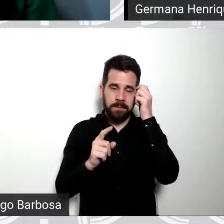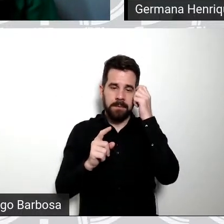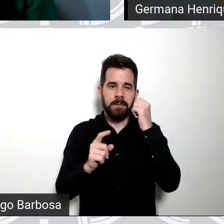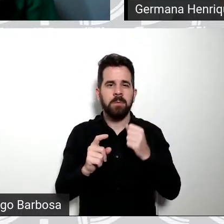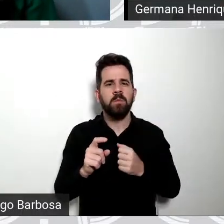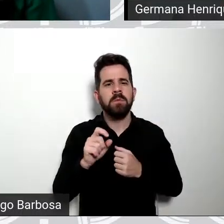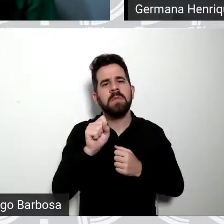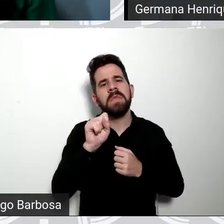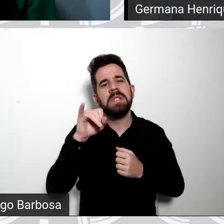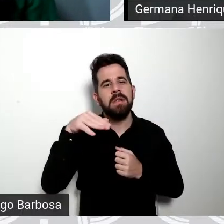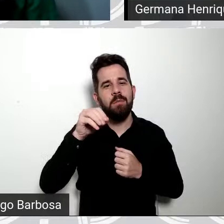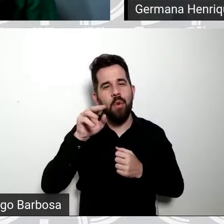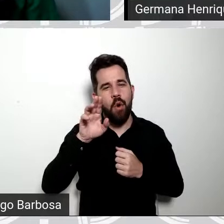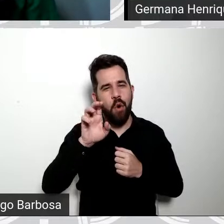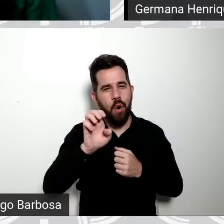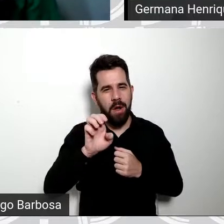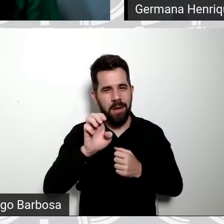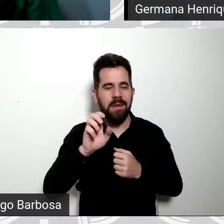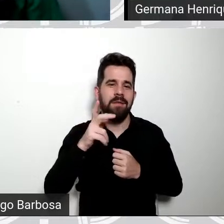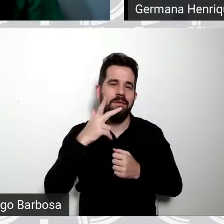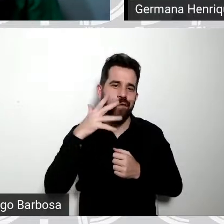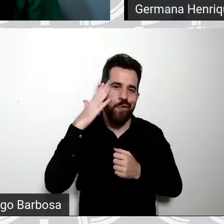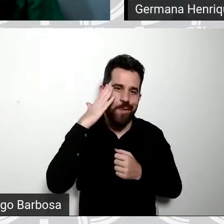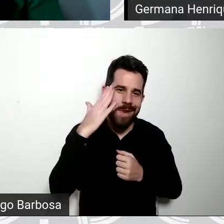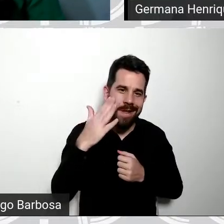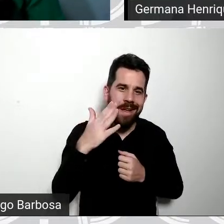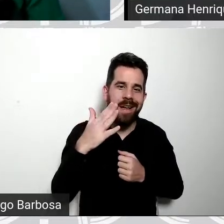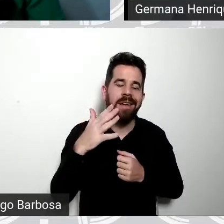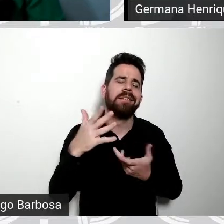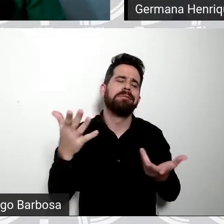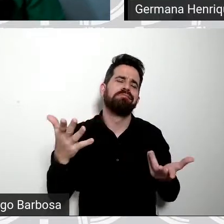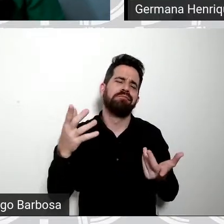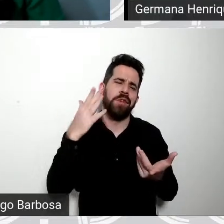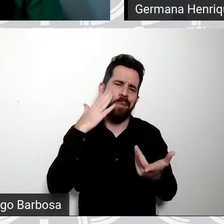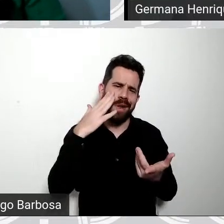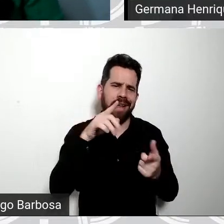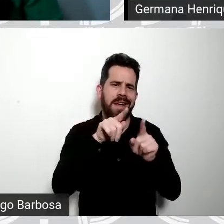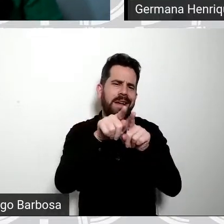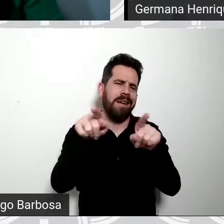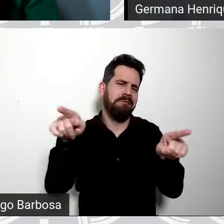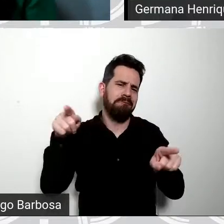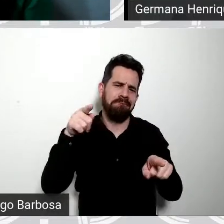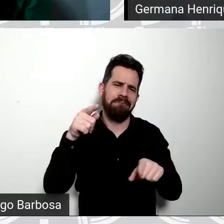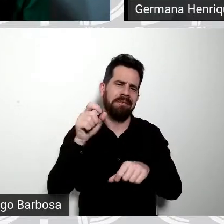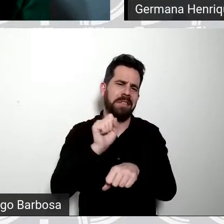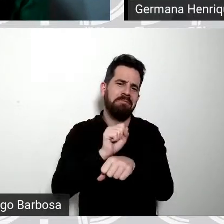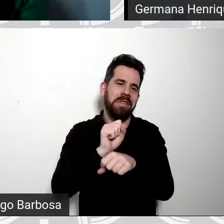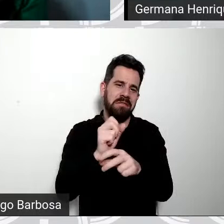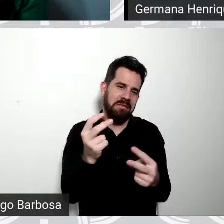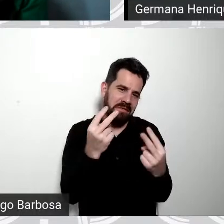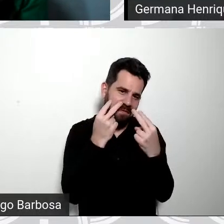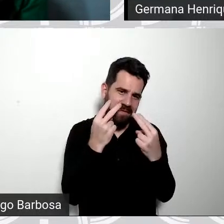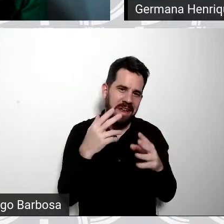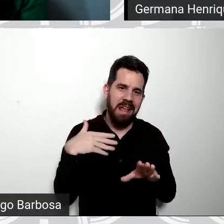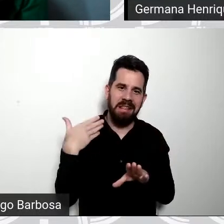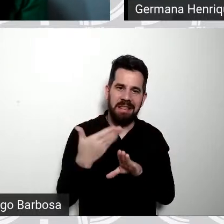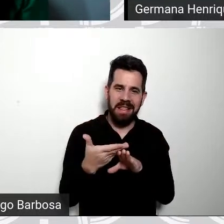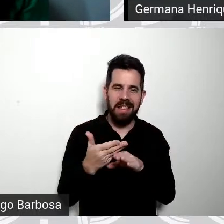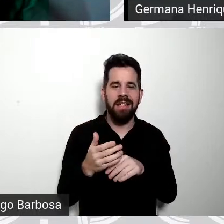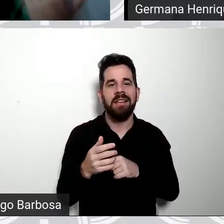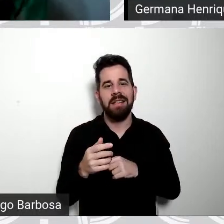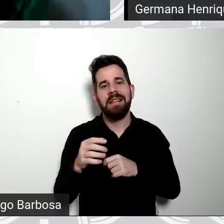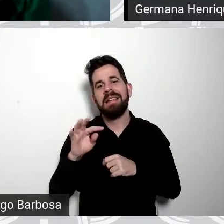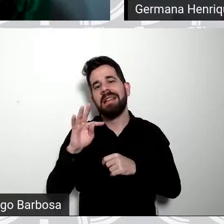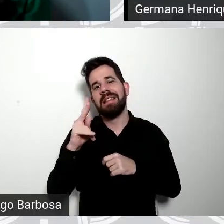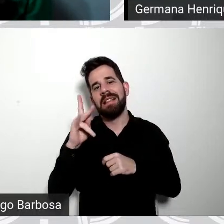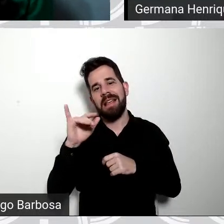te agradecendo. Ah, obrigada a vocês por estarem aqui até essa hora. A Thaisa Conan falando,